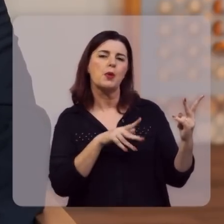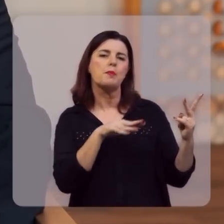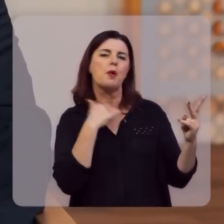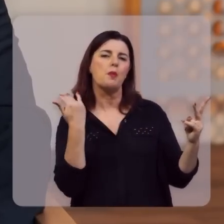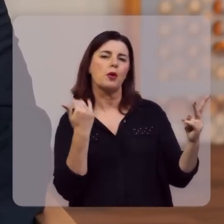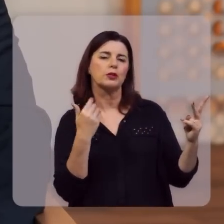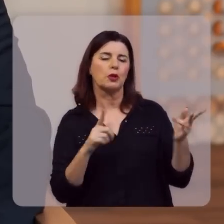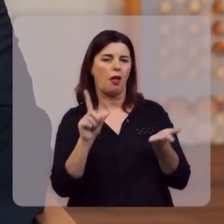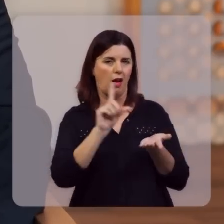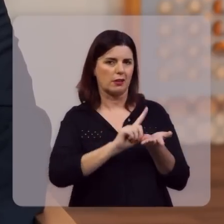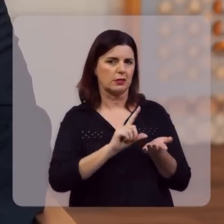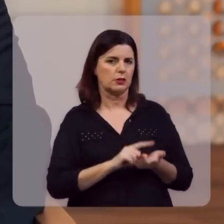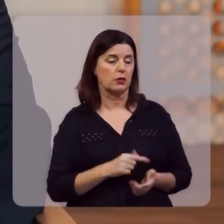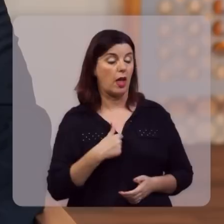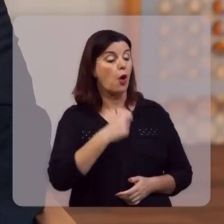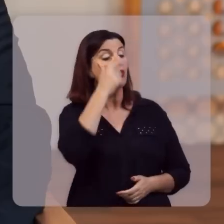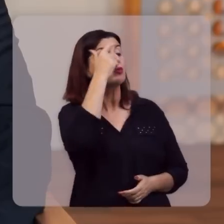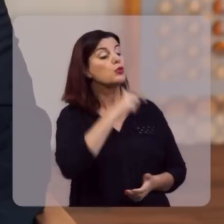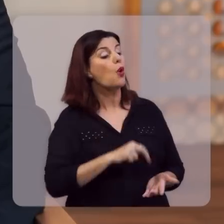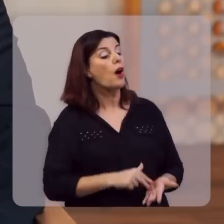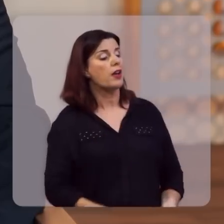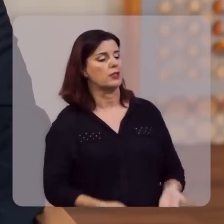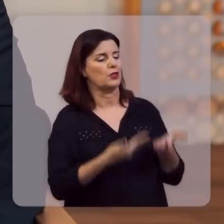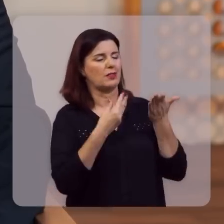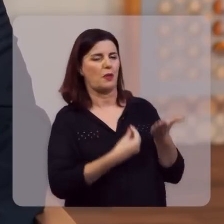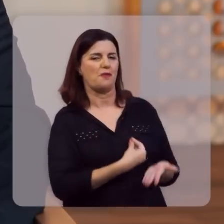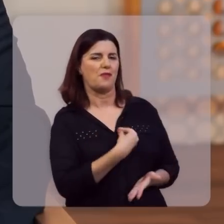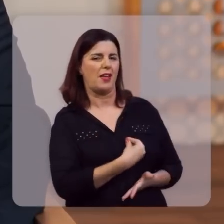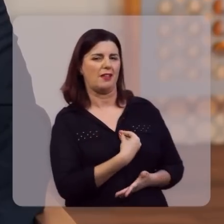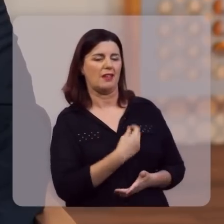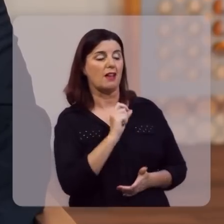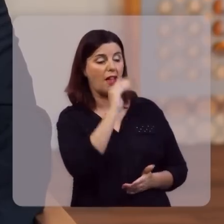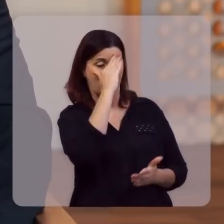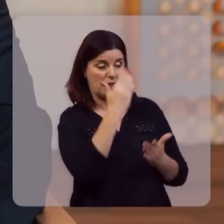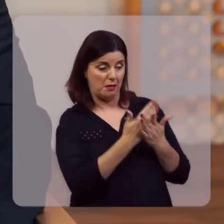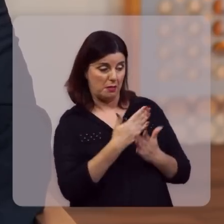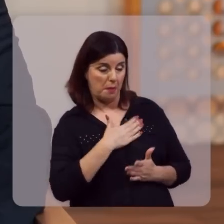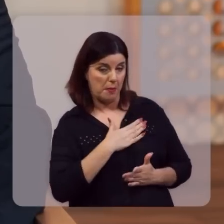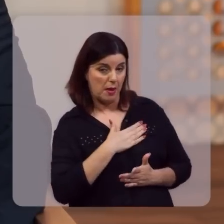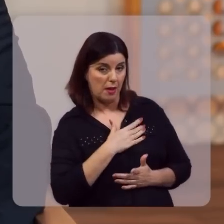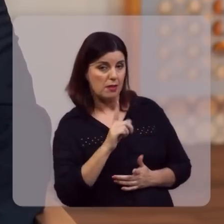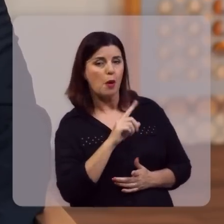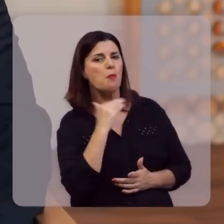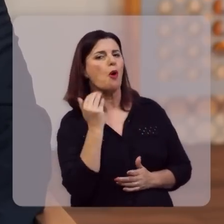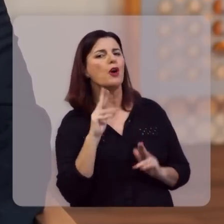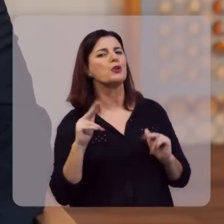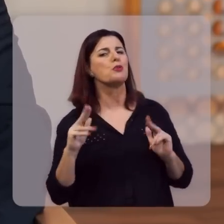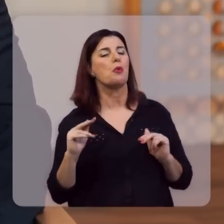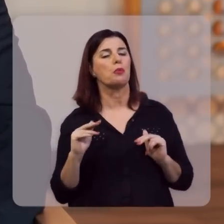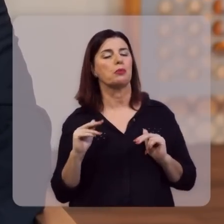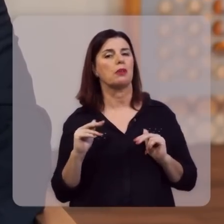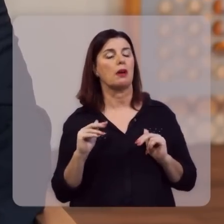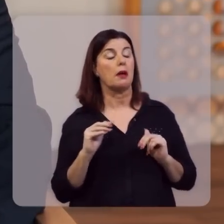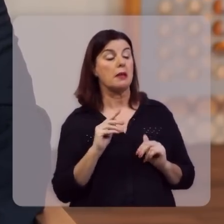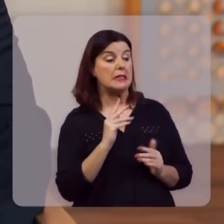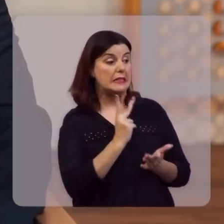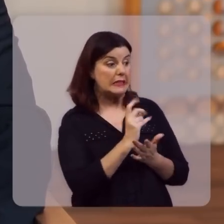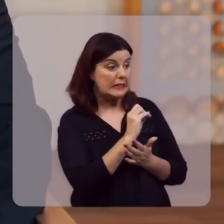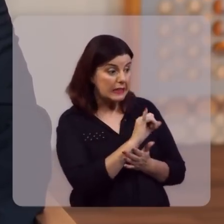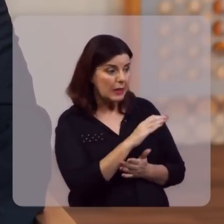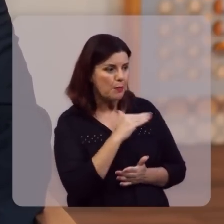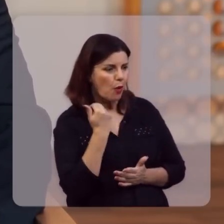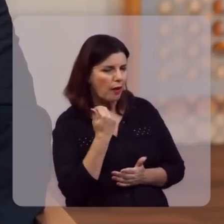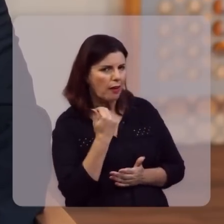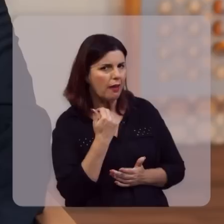perder o seu irmão Lázaro. Ele diz, a sua ressurreição e a vida. Quem crê em mim não morrerá e ainda que